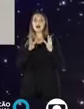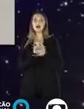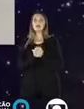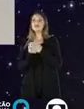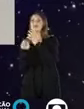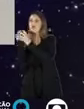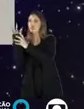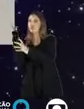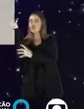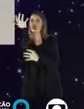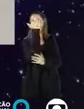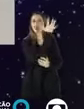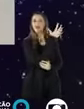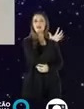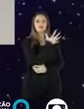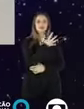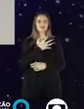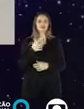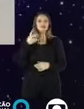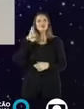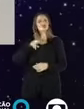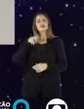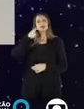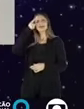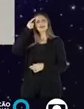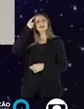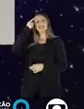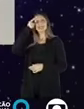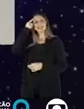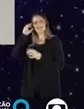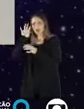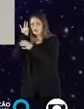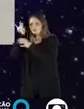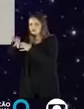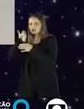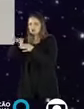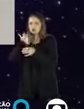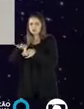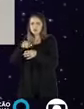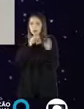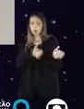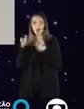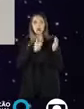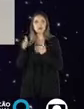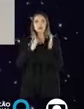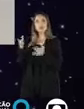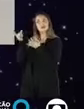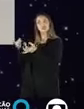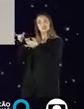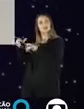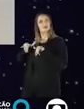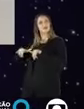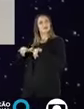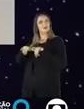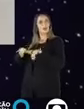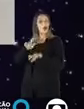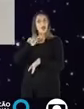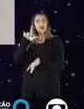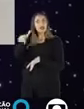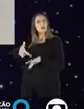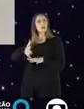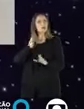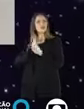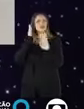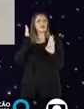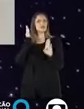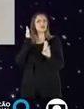hortaliças, essa que foi a grande mudança. Eu nunca tinha pensado em mexer com agricultura, produzia muito, vendia muito para supermercado. Aí eu descobri, com